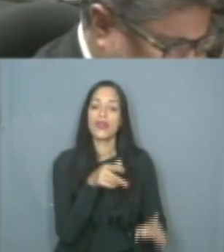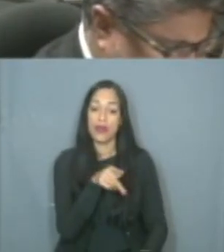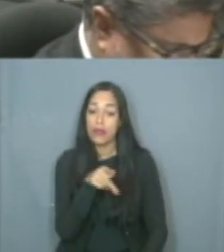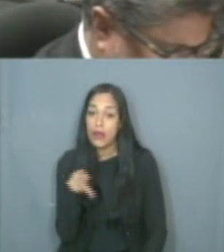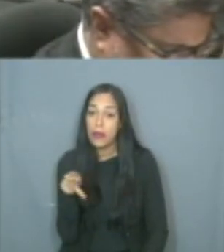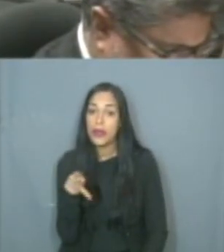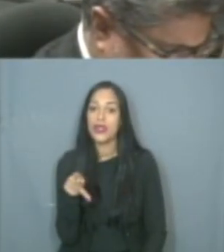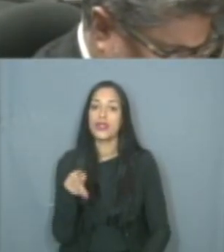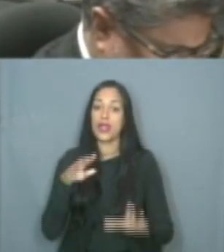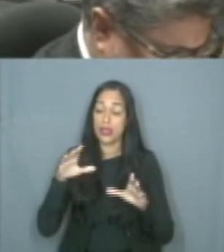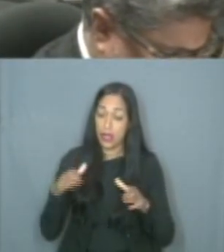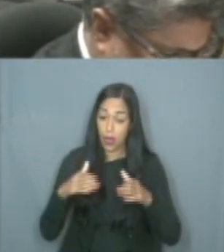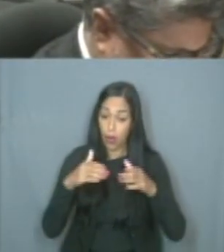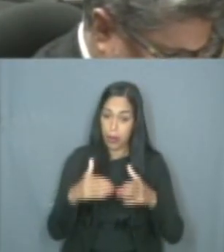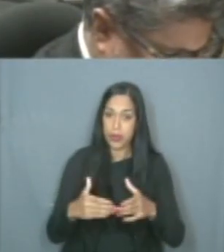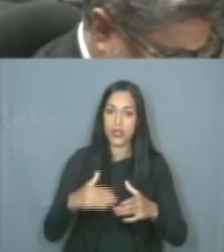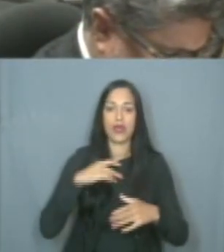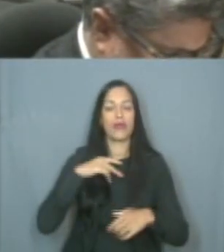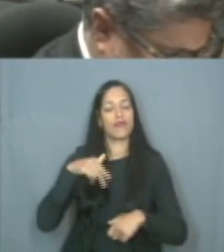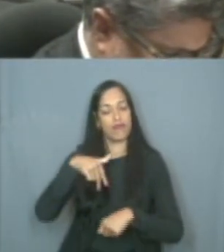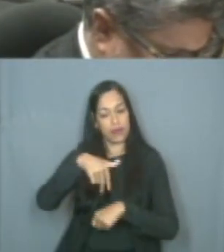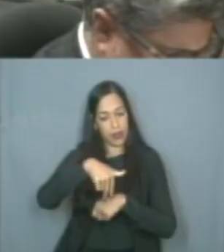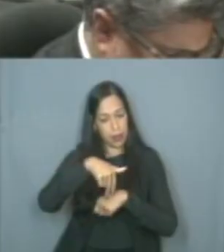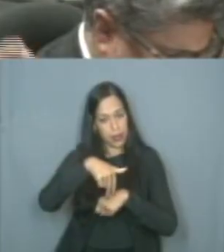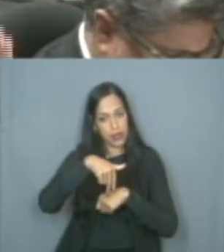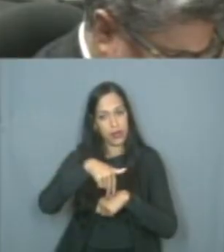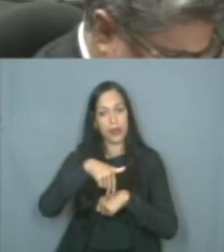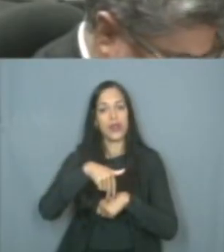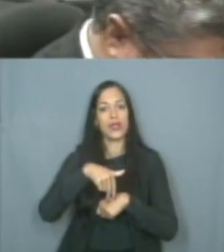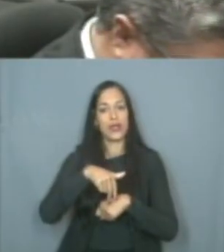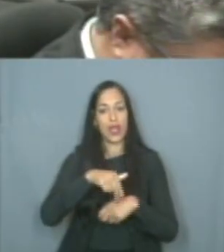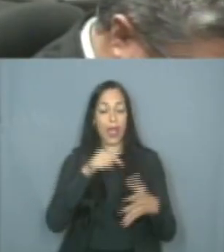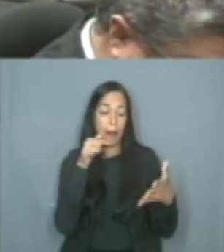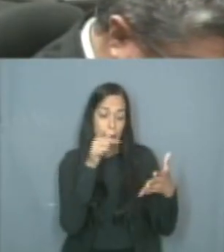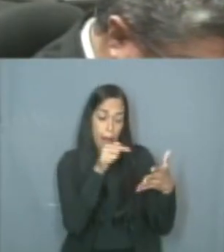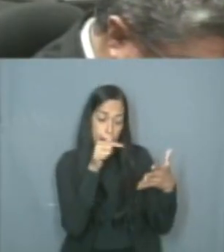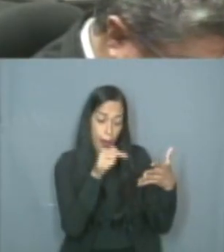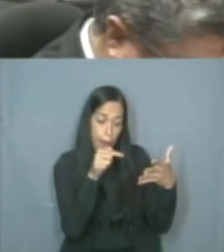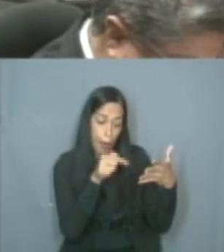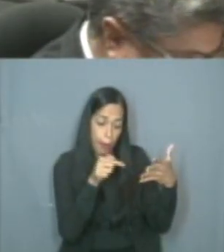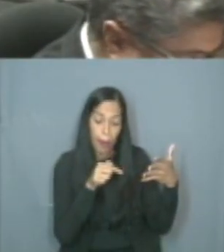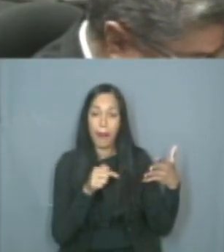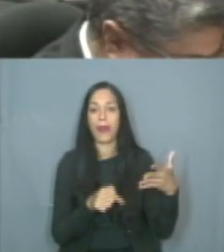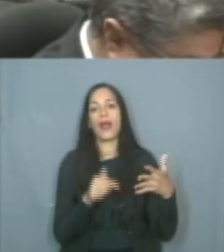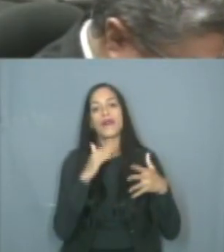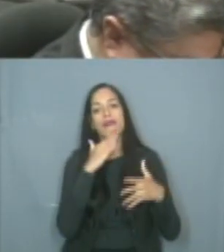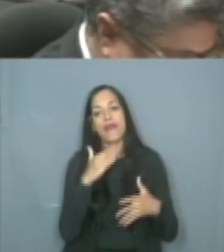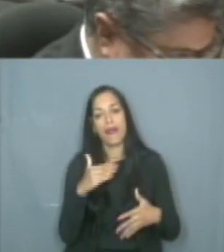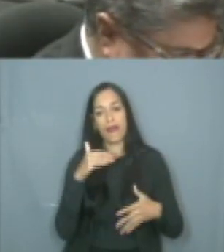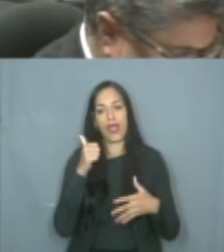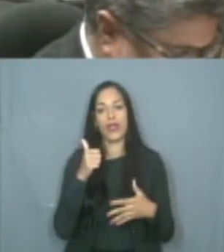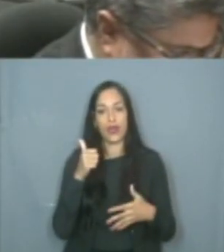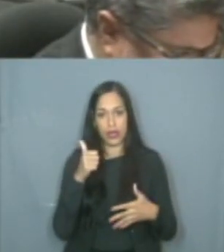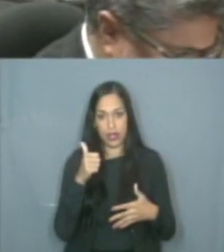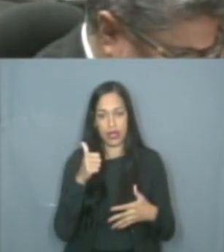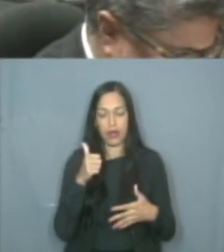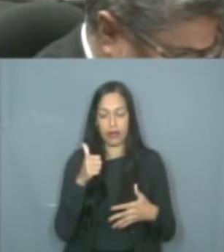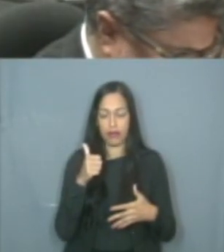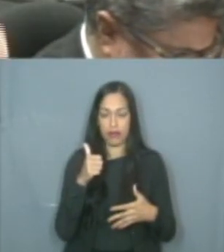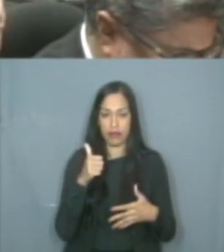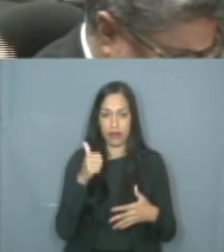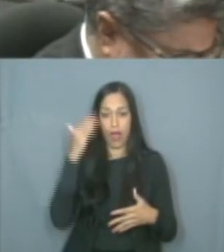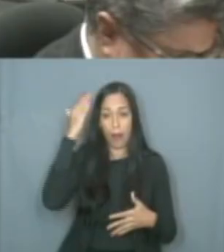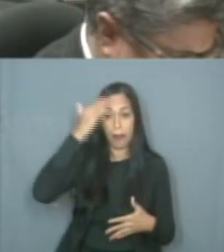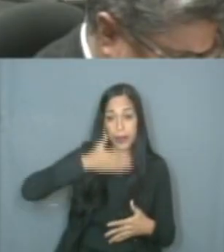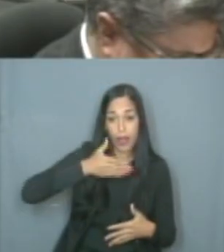presidente desta comissão suba essa tribuna para apontar esses pontos de melhoria. Isso mostra que esse poder legislativo